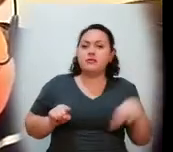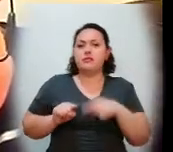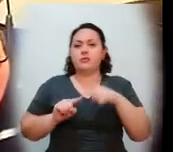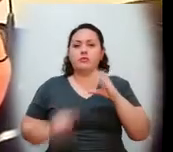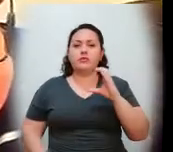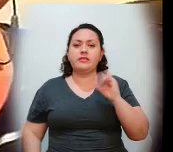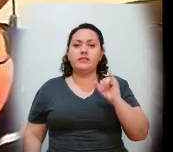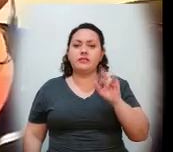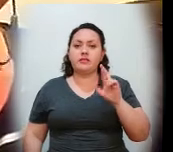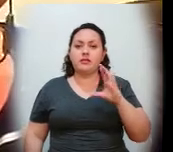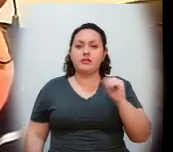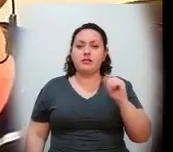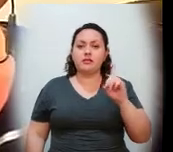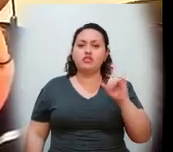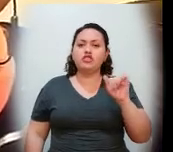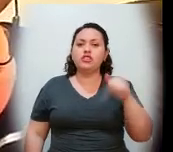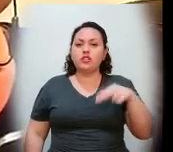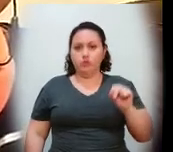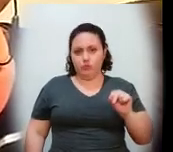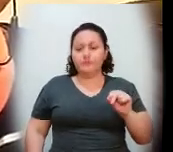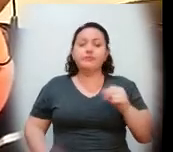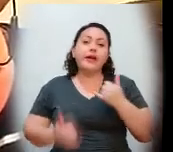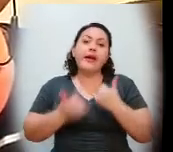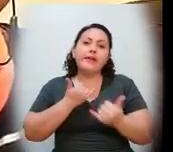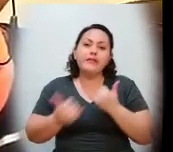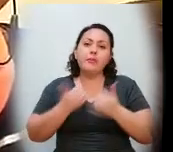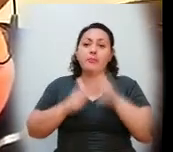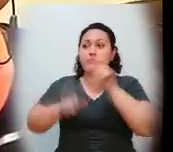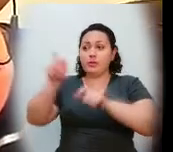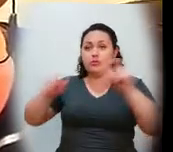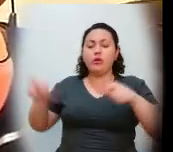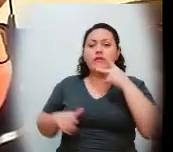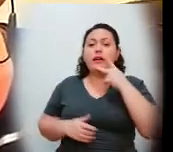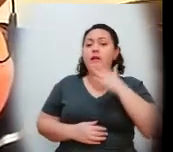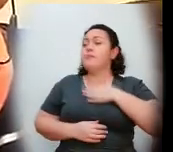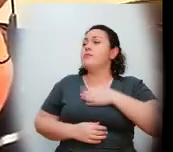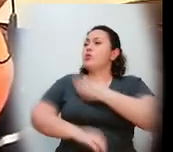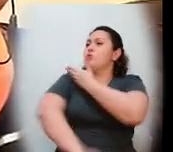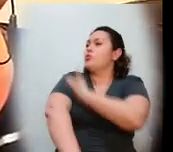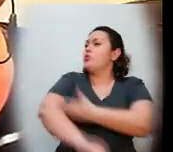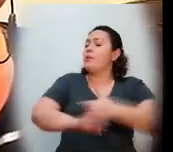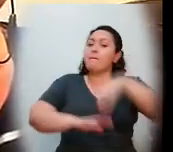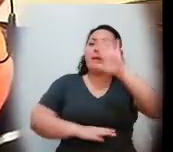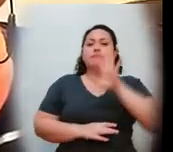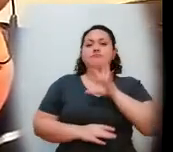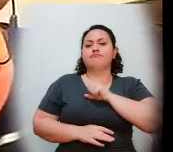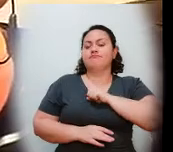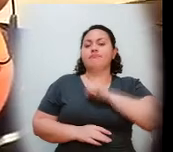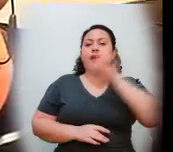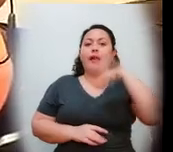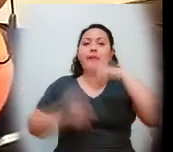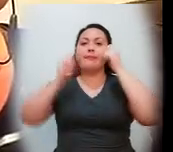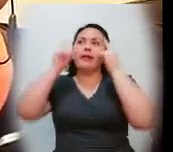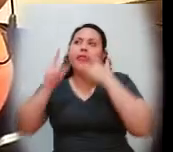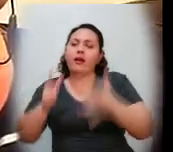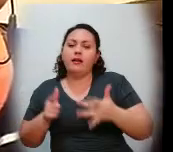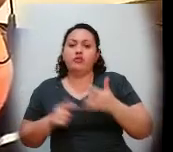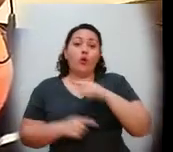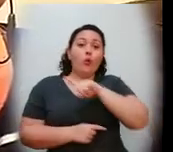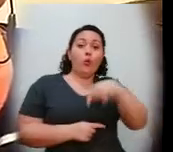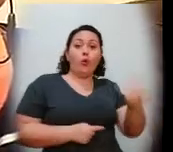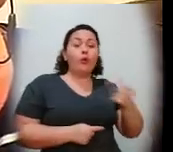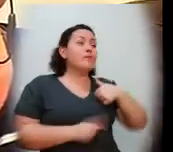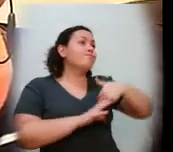que às vezes as pessoas dizem, eu sou mais noturno, eu sou Uhum. mais diurno, né? Então,